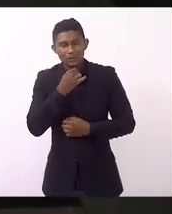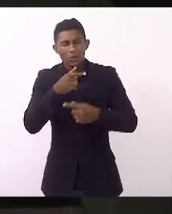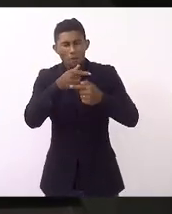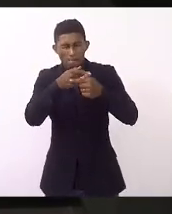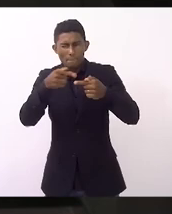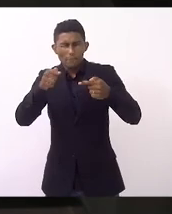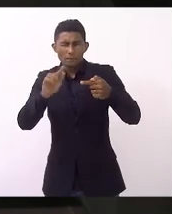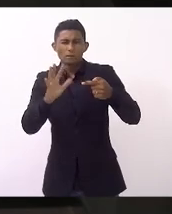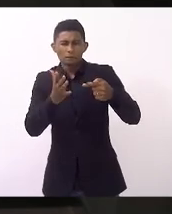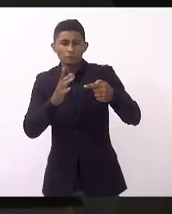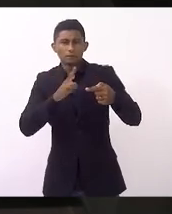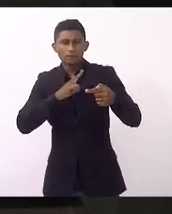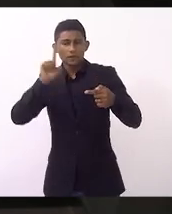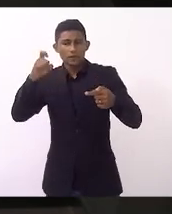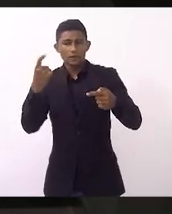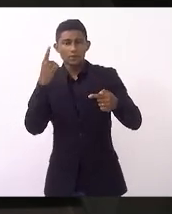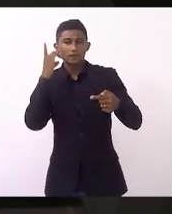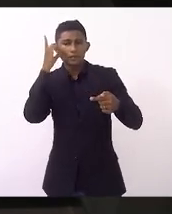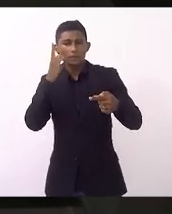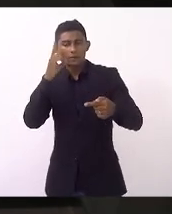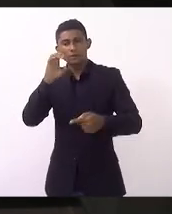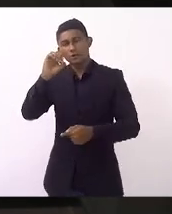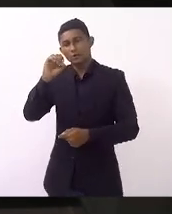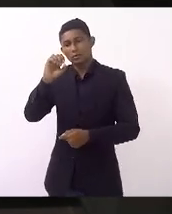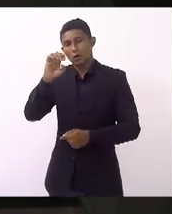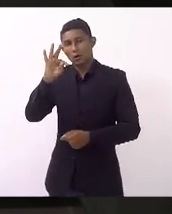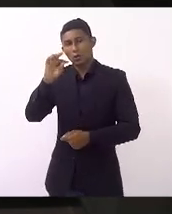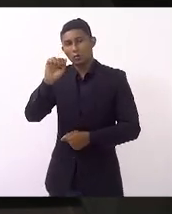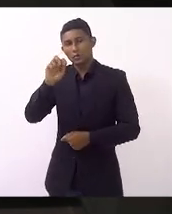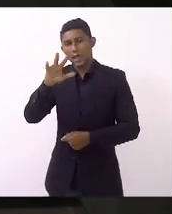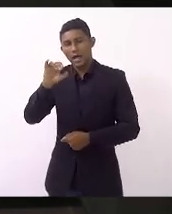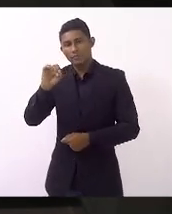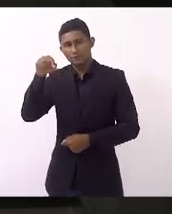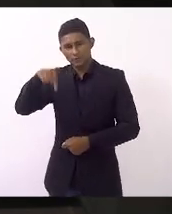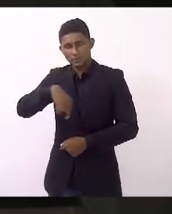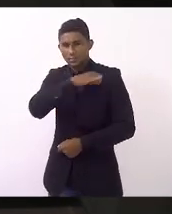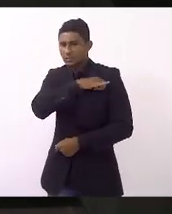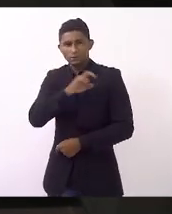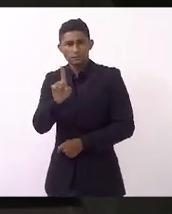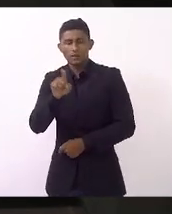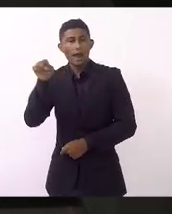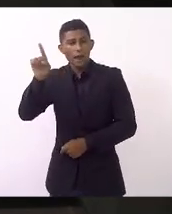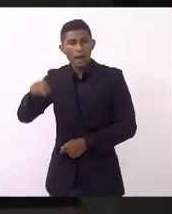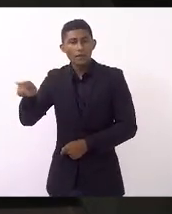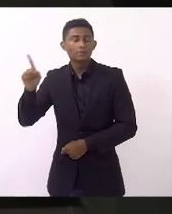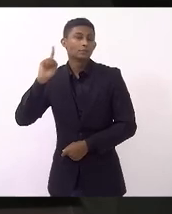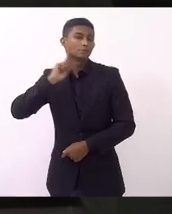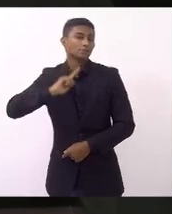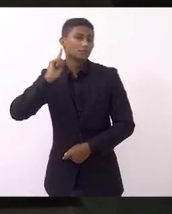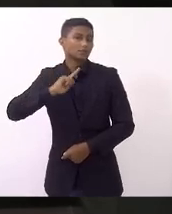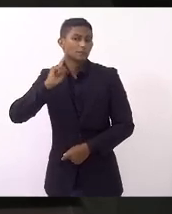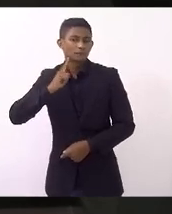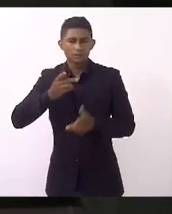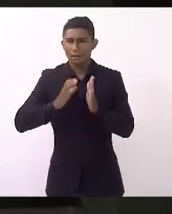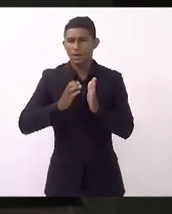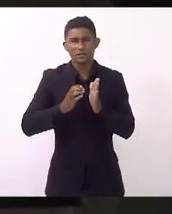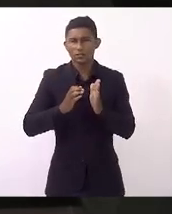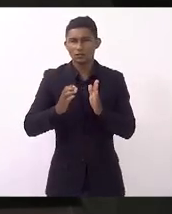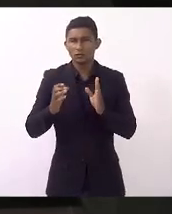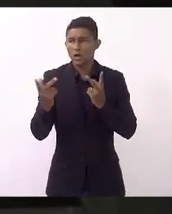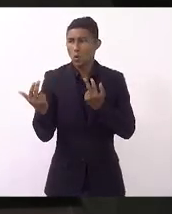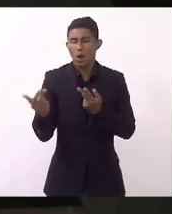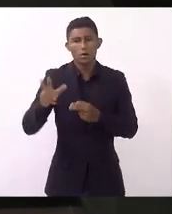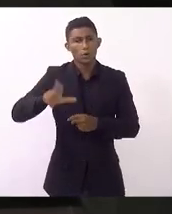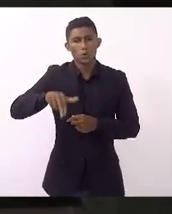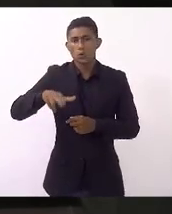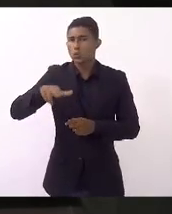semana, o ex-deputado Otávio Elísio. Ele não era do Rio de Janeiro, era de Minas Gerais. Nunca foi dos meus partidos, nem do PT, nem do meu atual